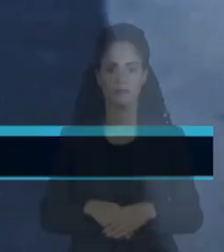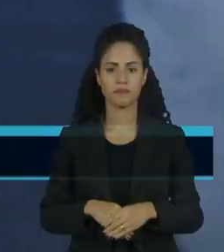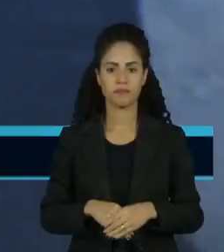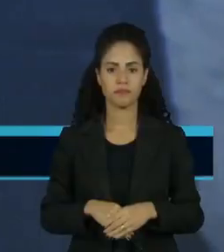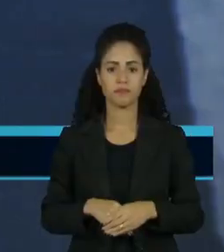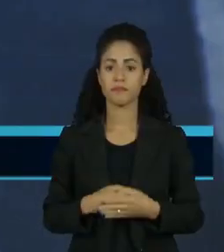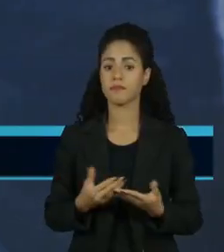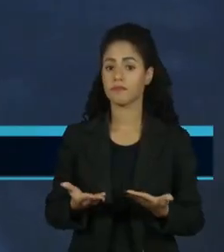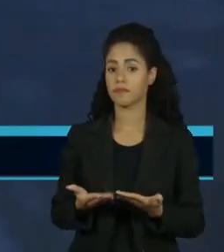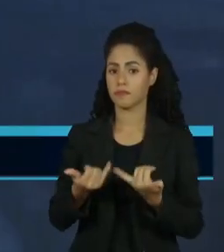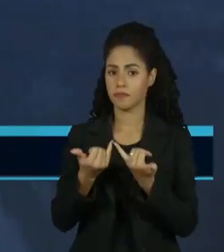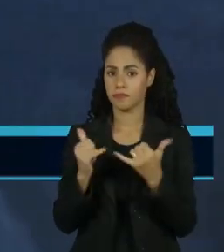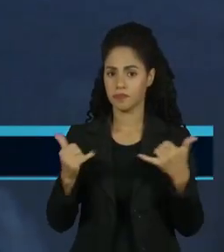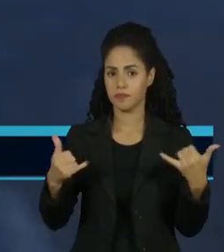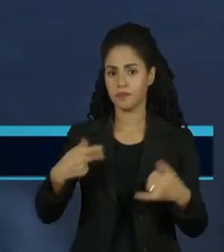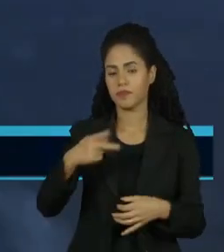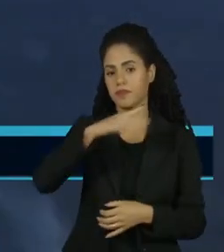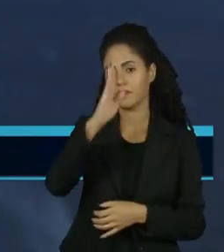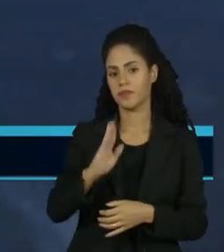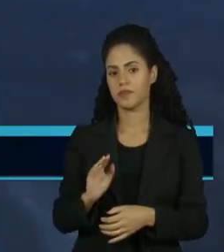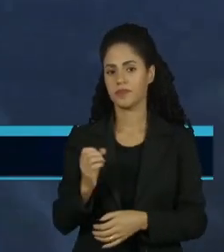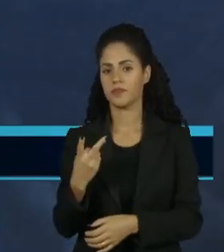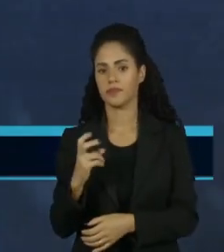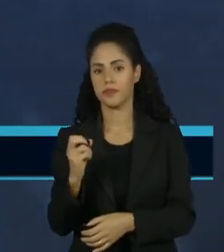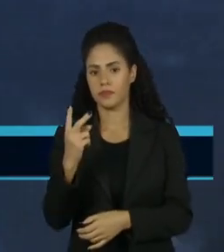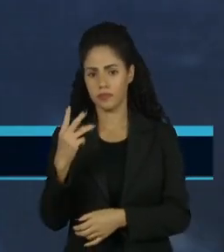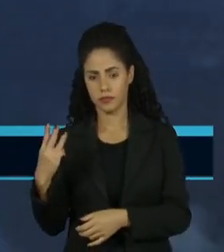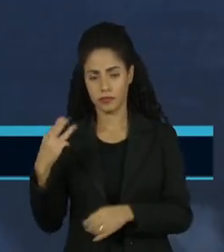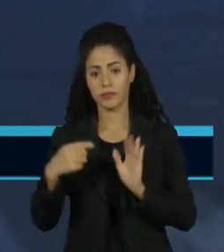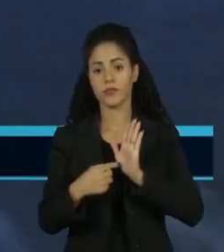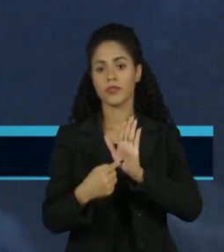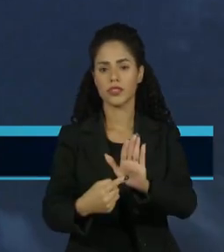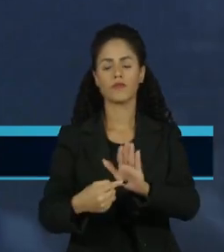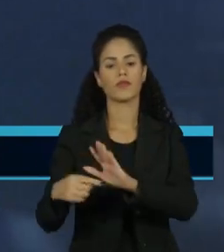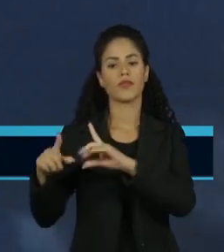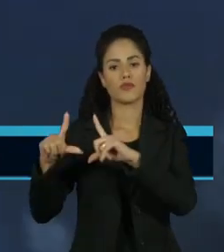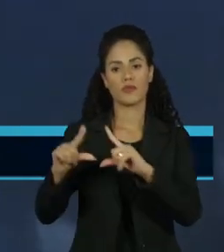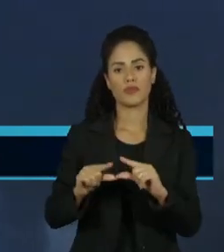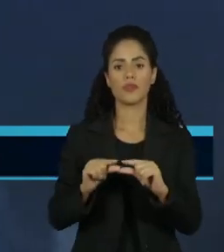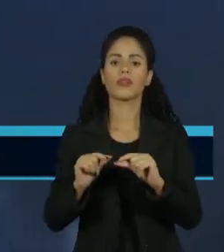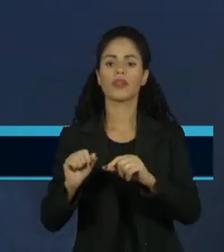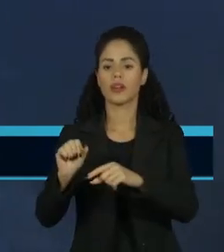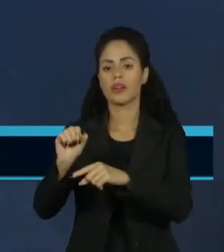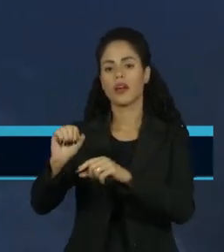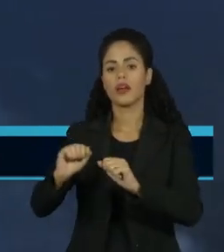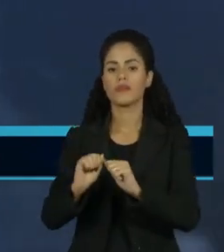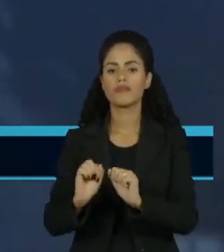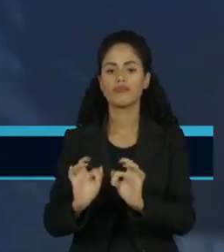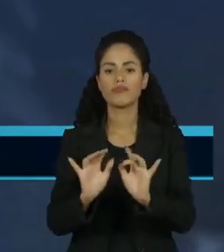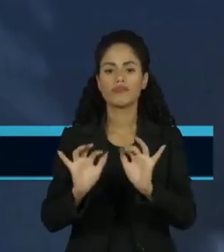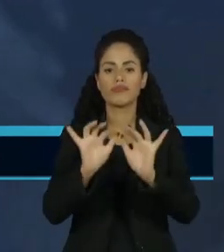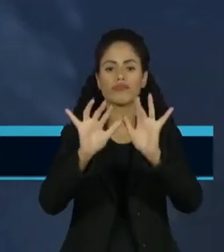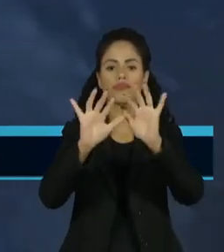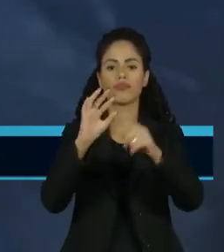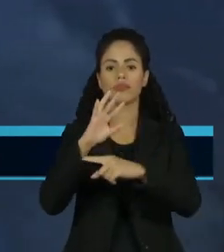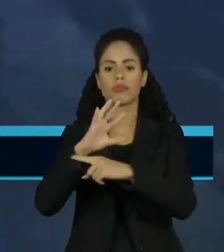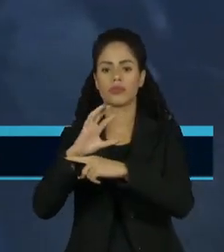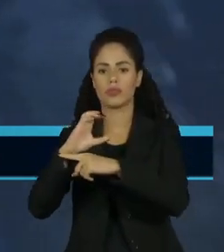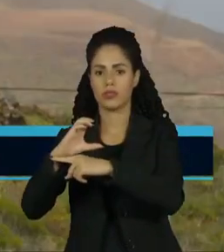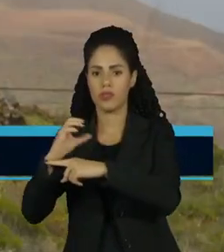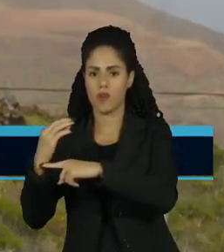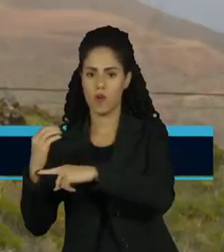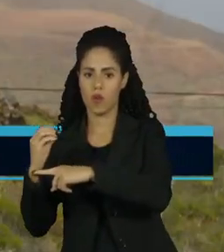A produção de energia elétrica no Brasil em 2023 registrou a menor taxa de emissão de dióxido de carbono dos últimos 11